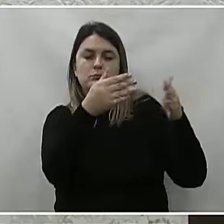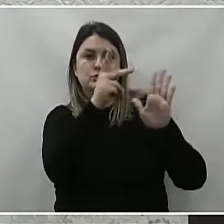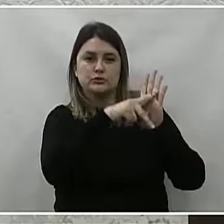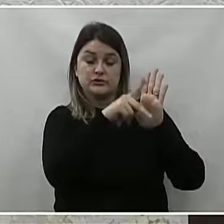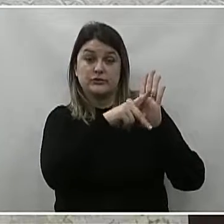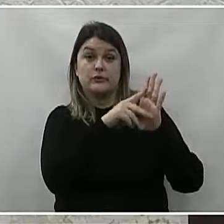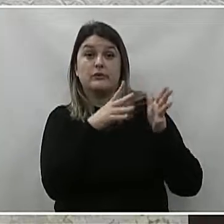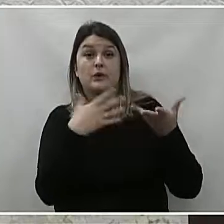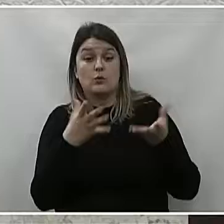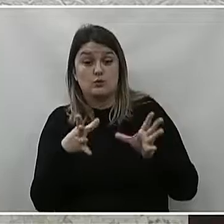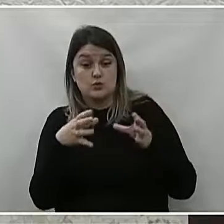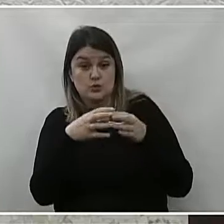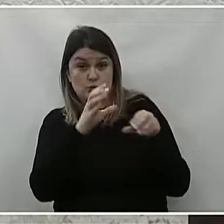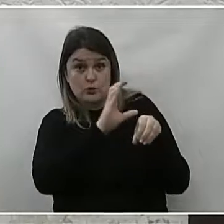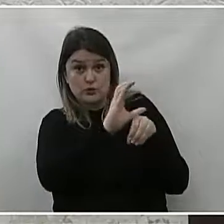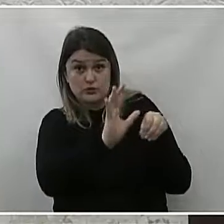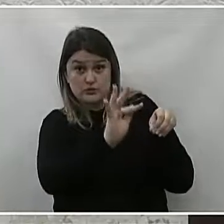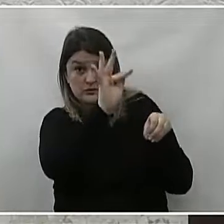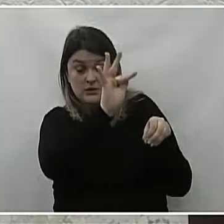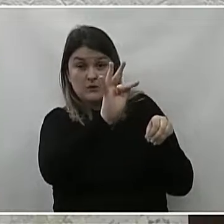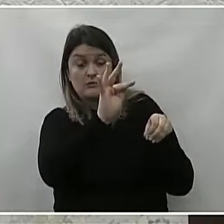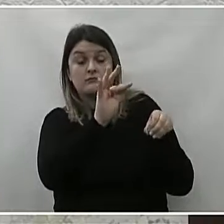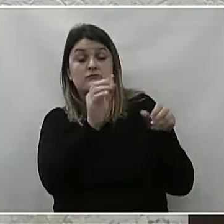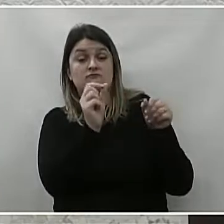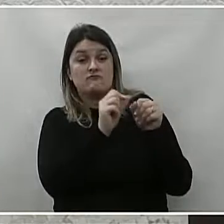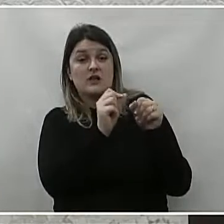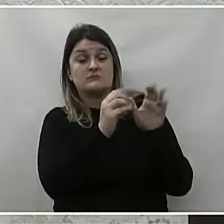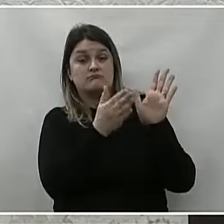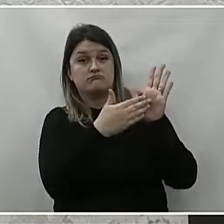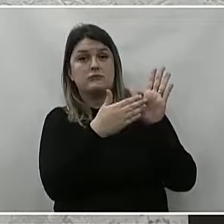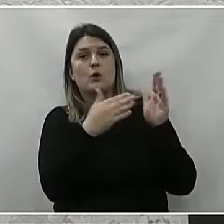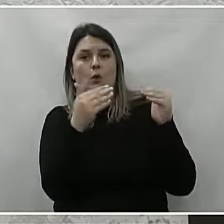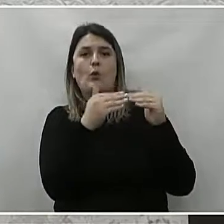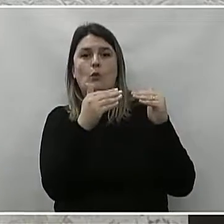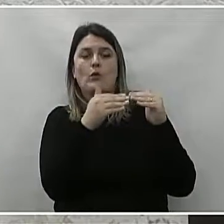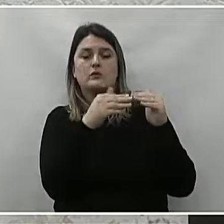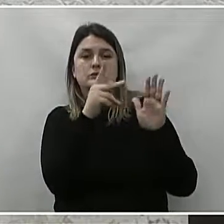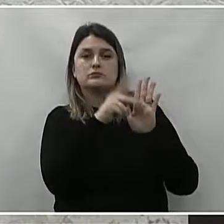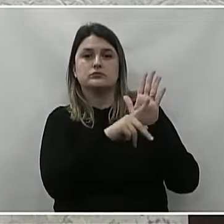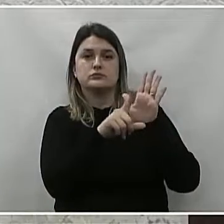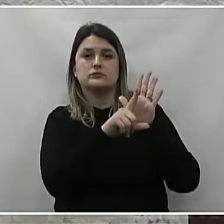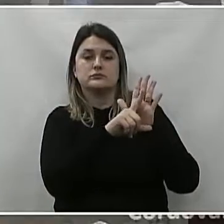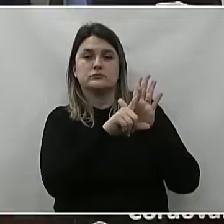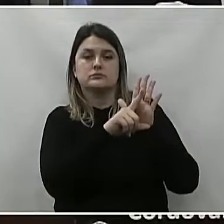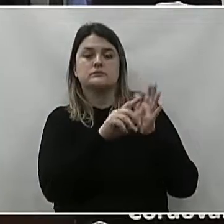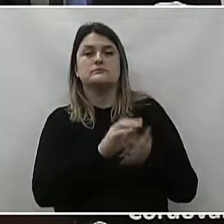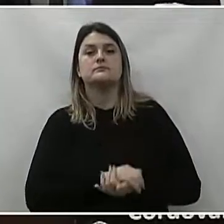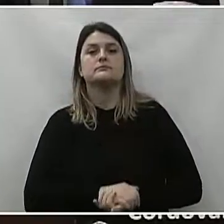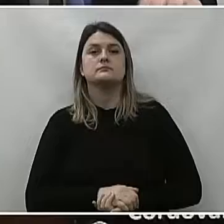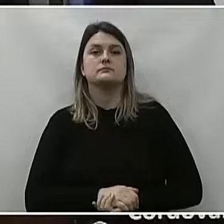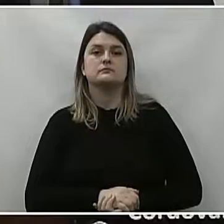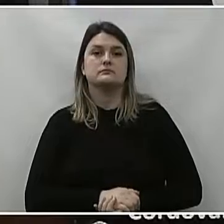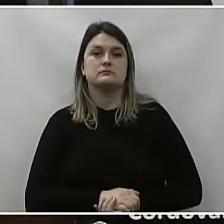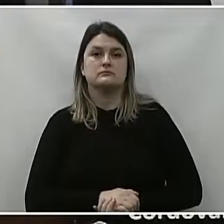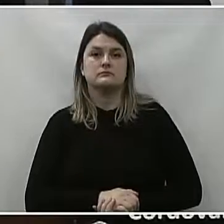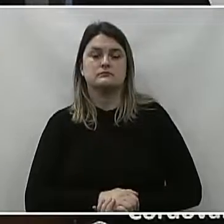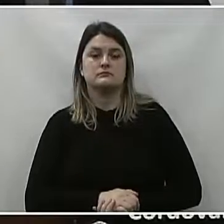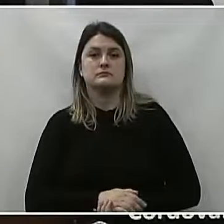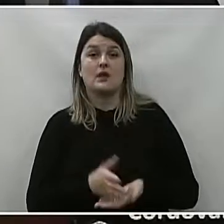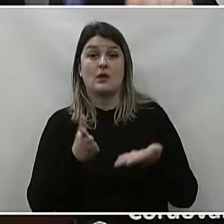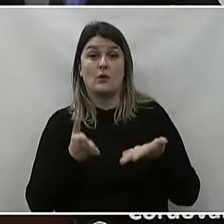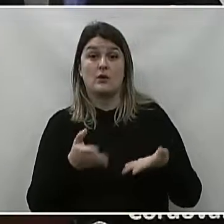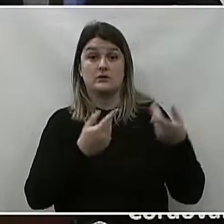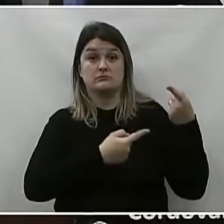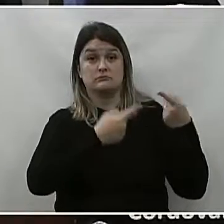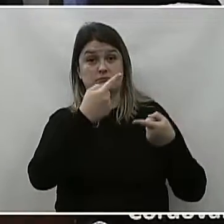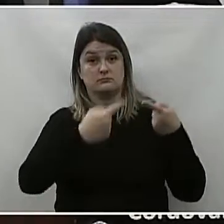Desta forma, a Comissão emite seu parecer favorável à presente emenda. É o parecer. Em